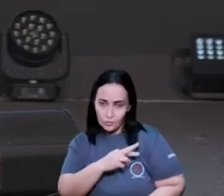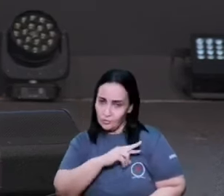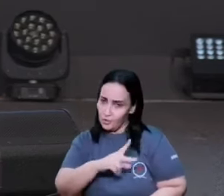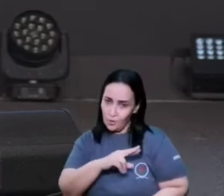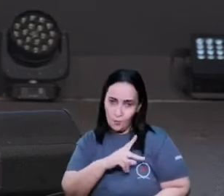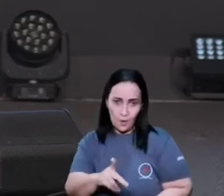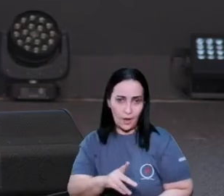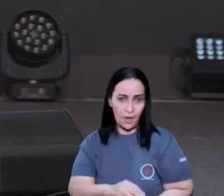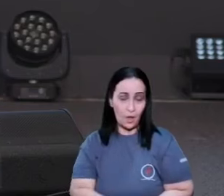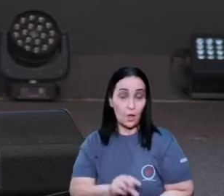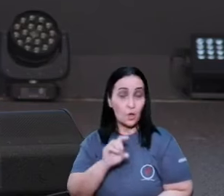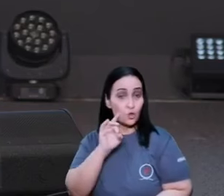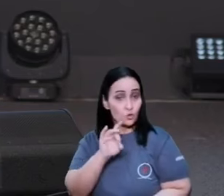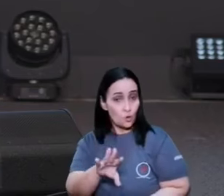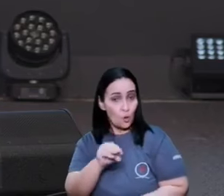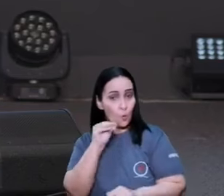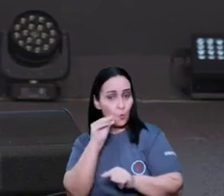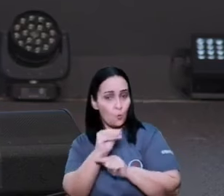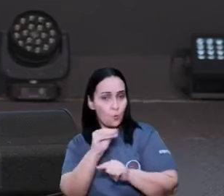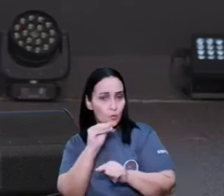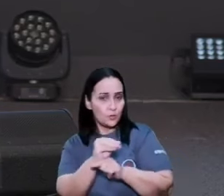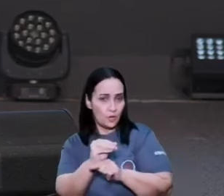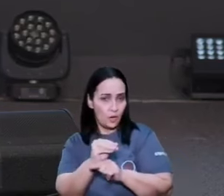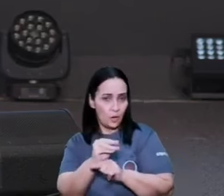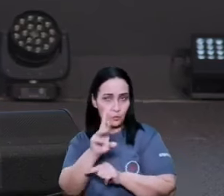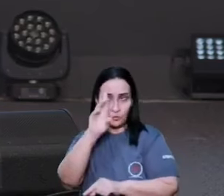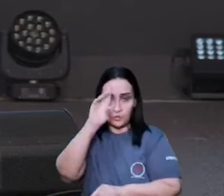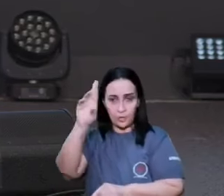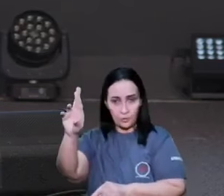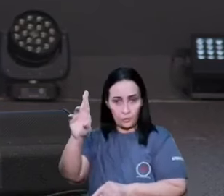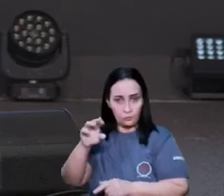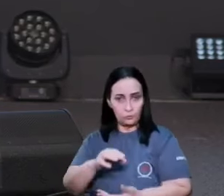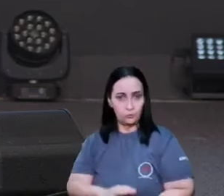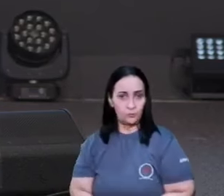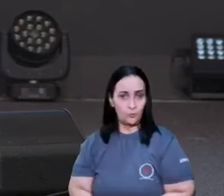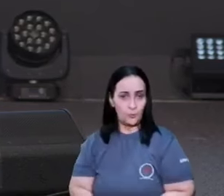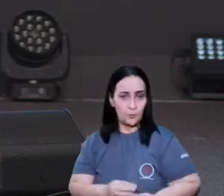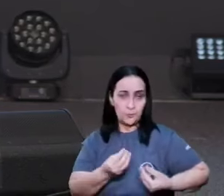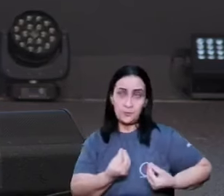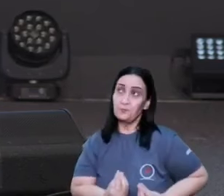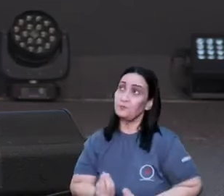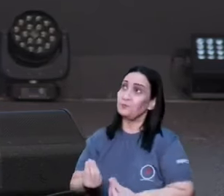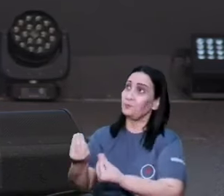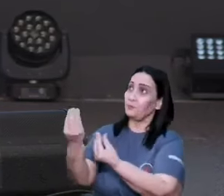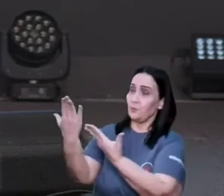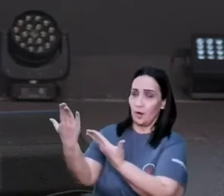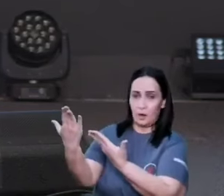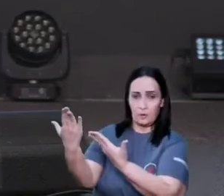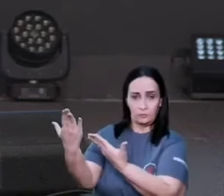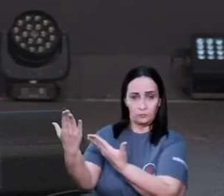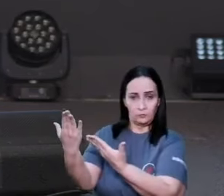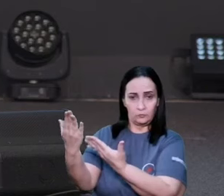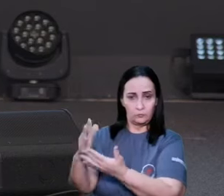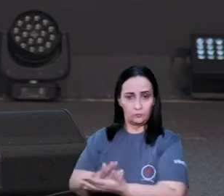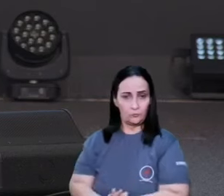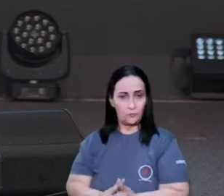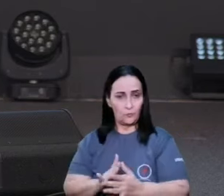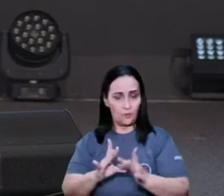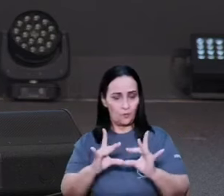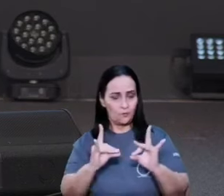cuidamos Dele para o senhor e entregamos não não fiz velório eu fiz uma